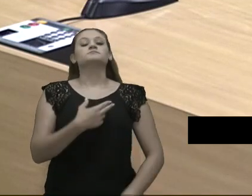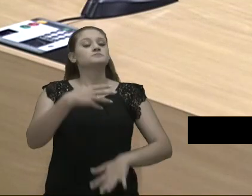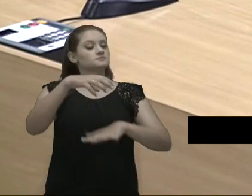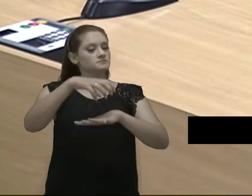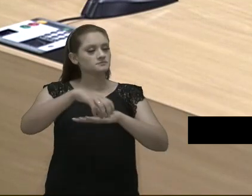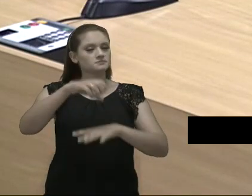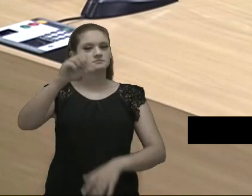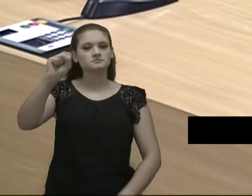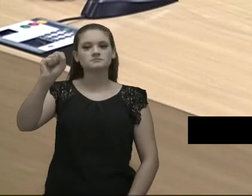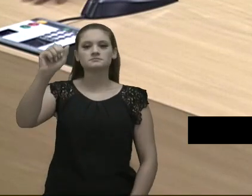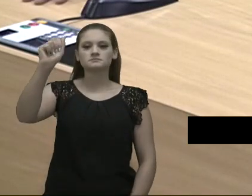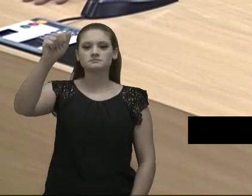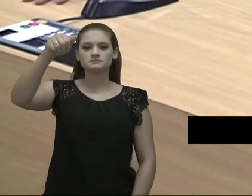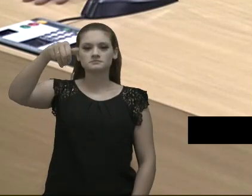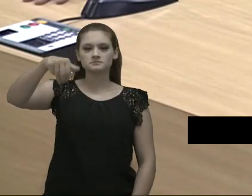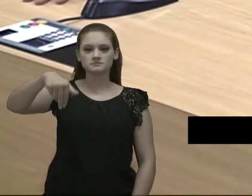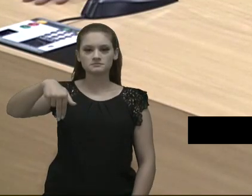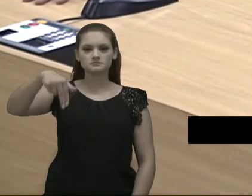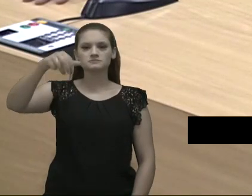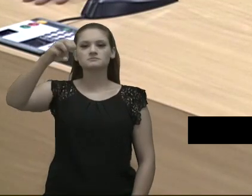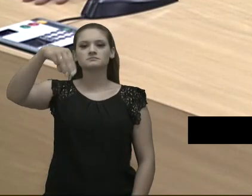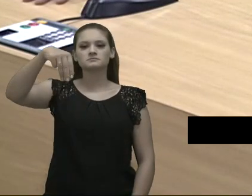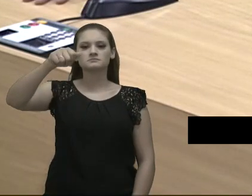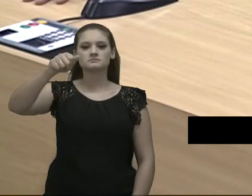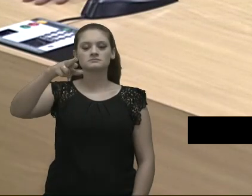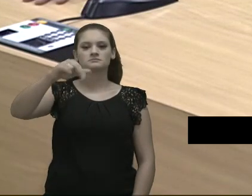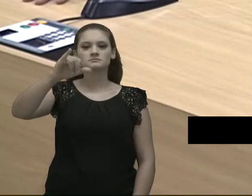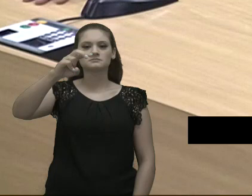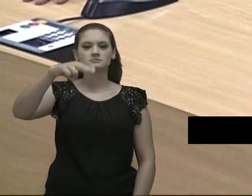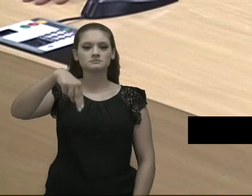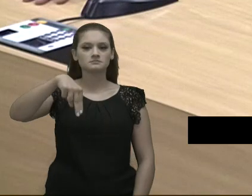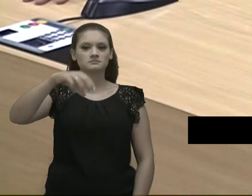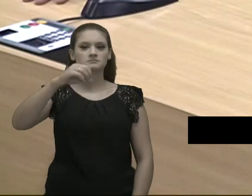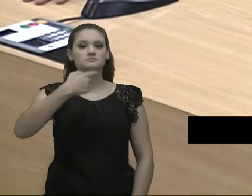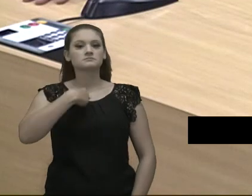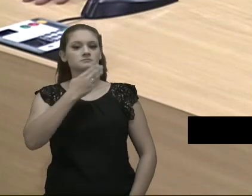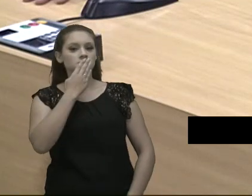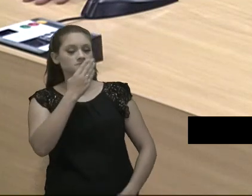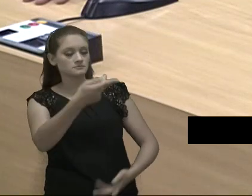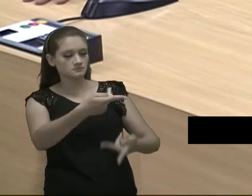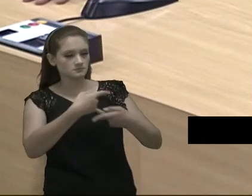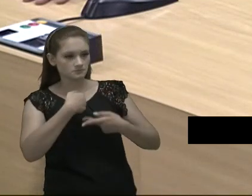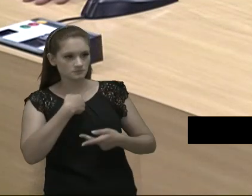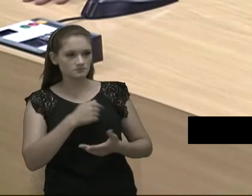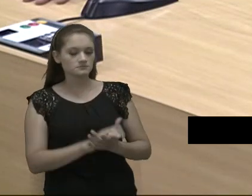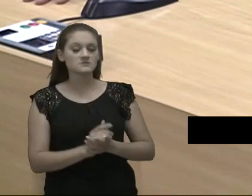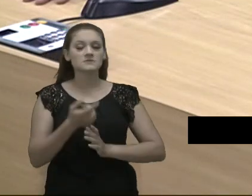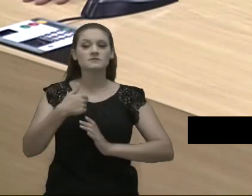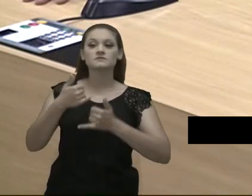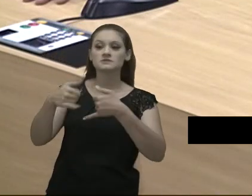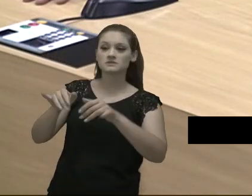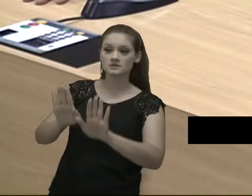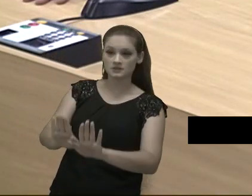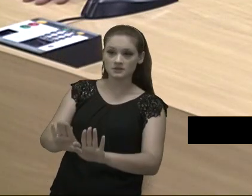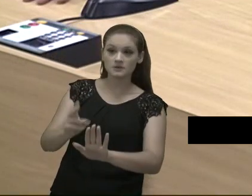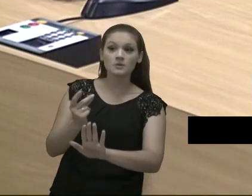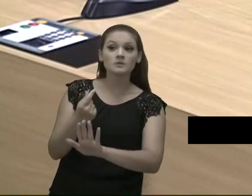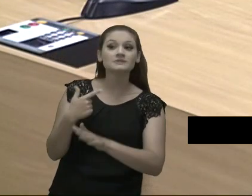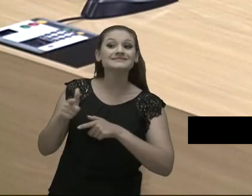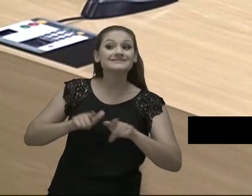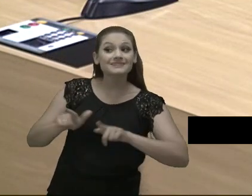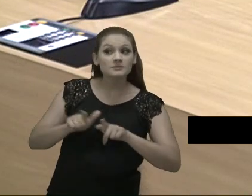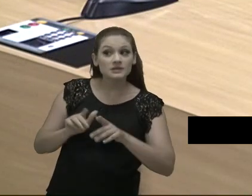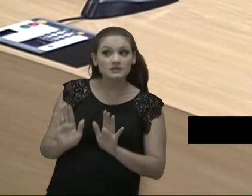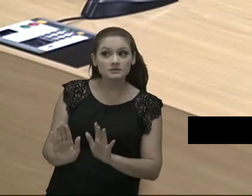lá, eu faço algumas avaliações e ela é a visitadora que solicita essas avaliações para mim. O senhor está lá há quanto tempo?